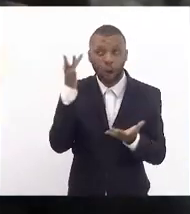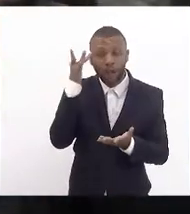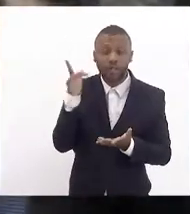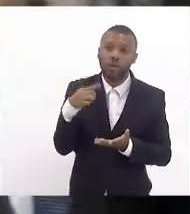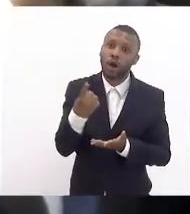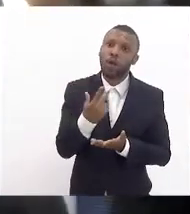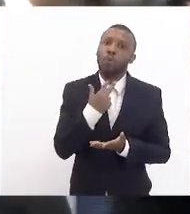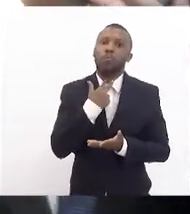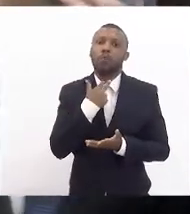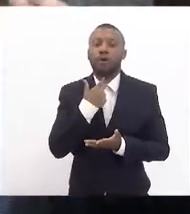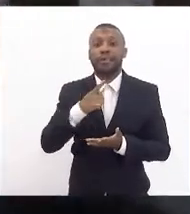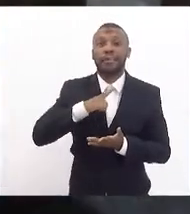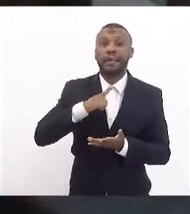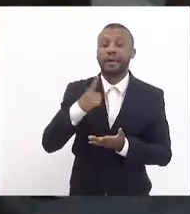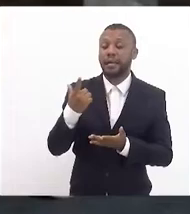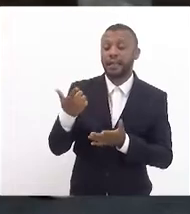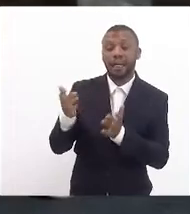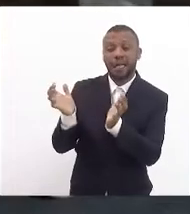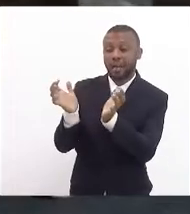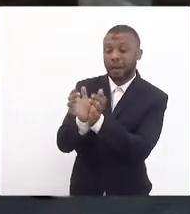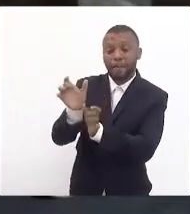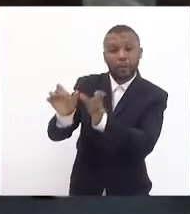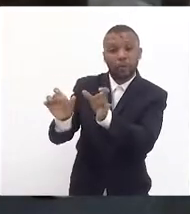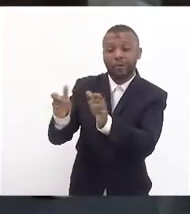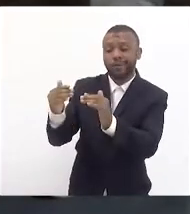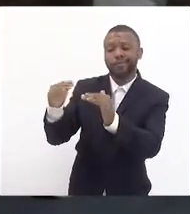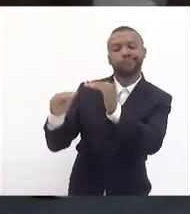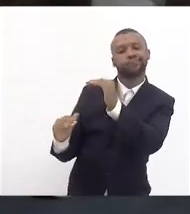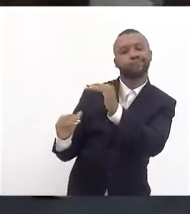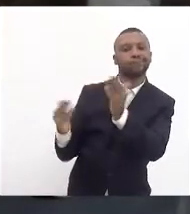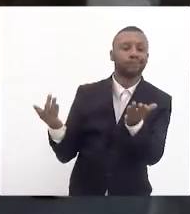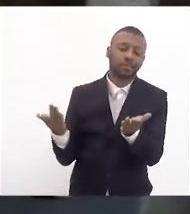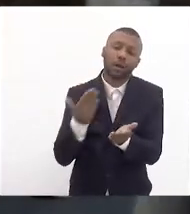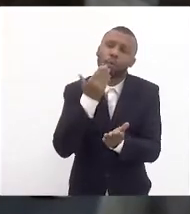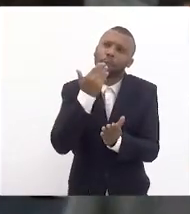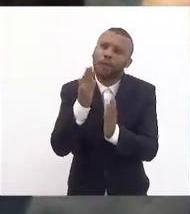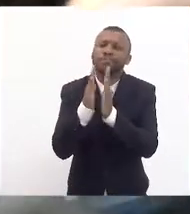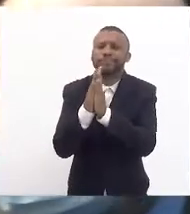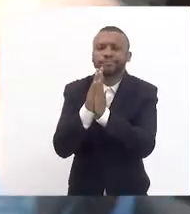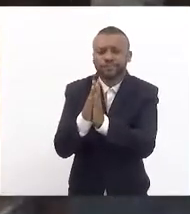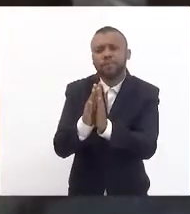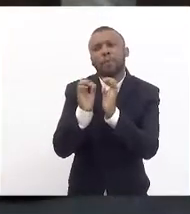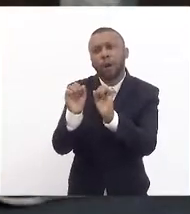ter cidadãos de segunda classe. Acho que chegou a hora e eu peço encarecidamente que o senhor